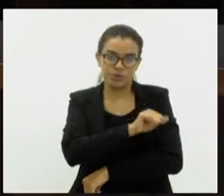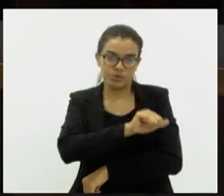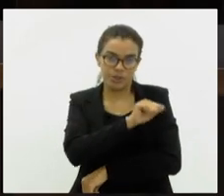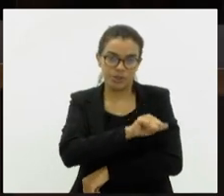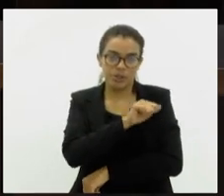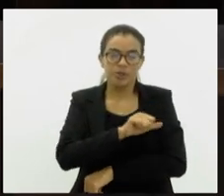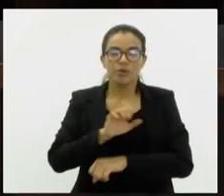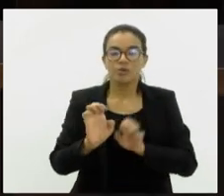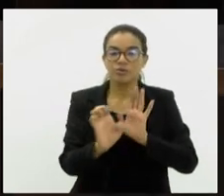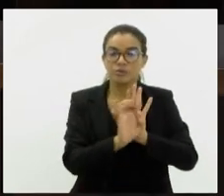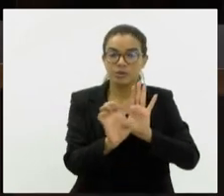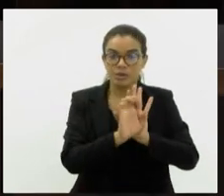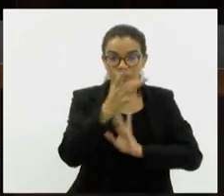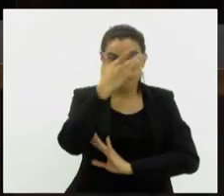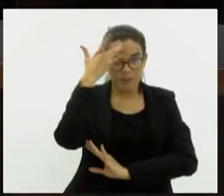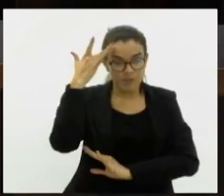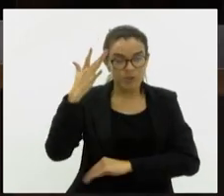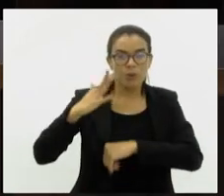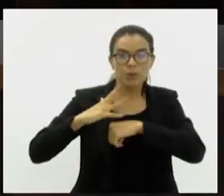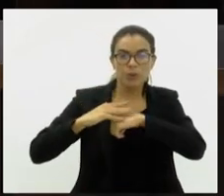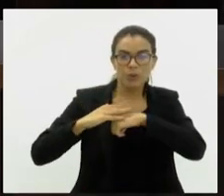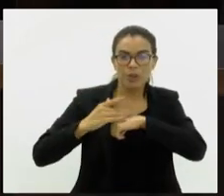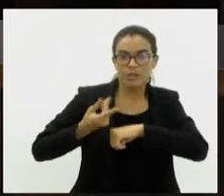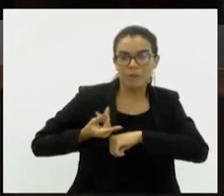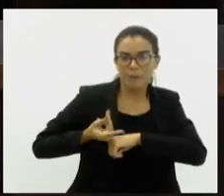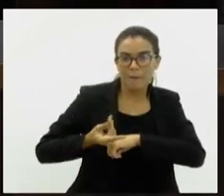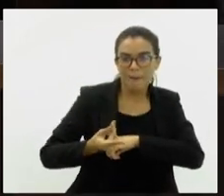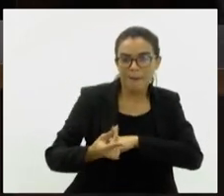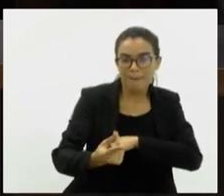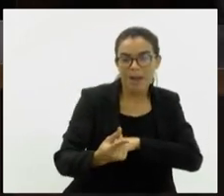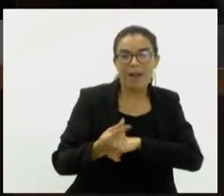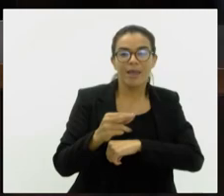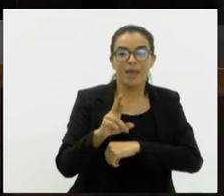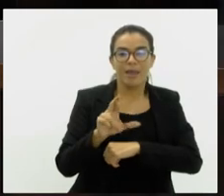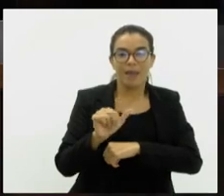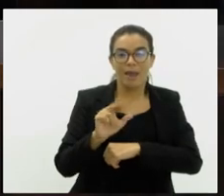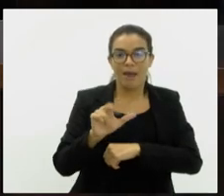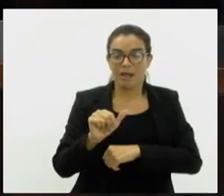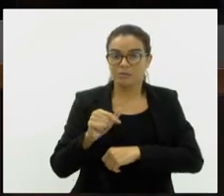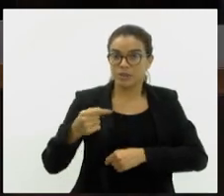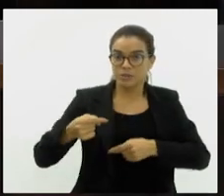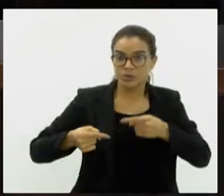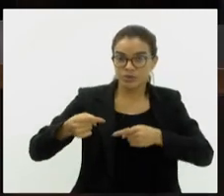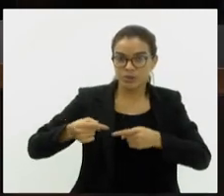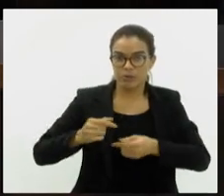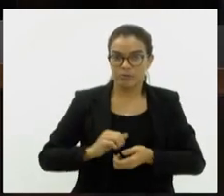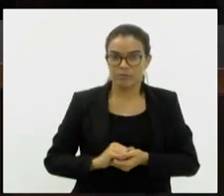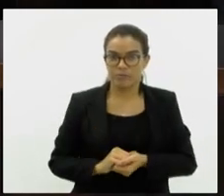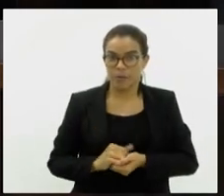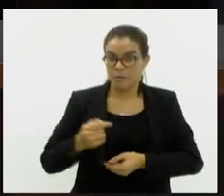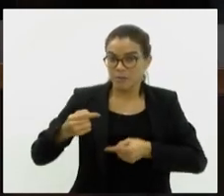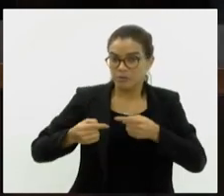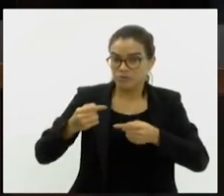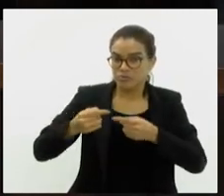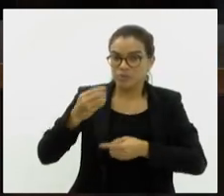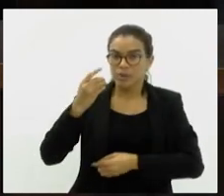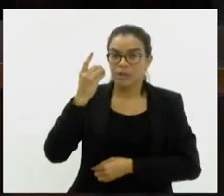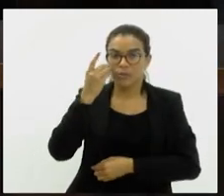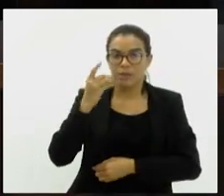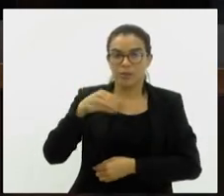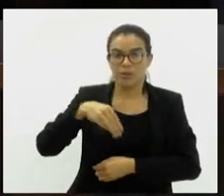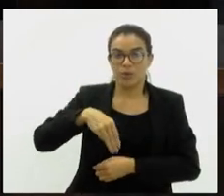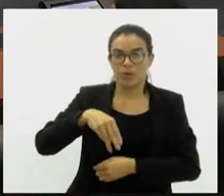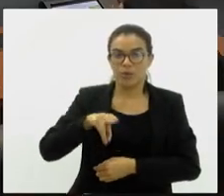o Estatuto da Pessoa com Doença Crônica Complexa e Rara. Em discussão. Para discutir, deputado Munir